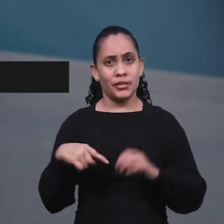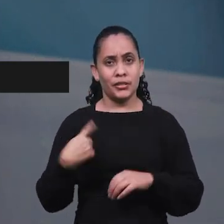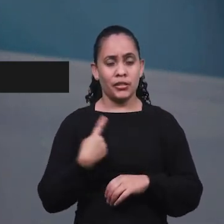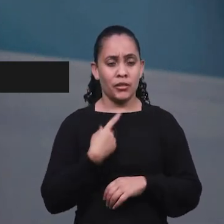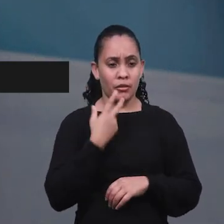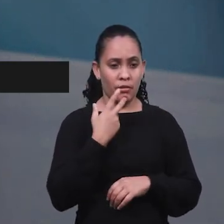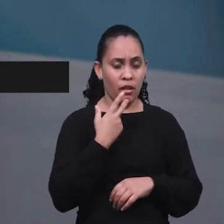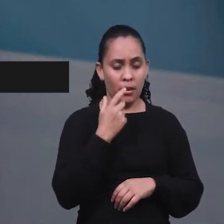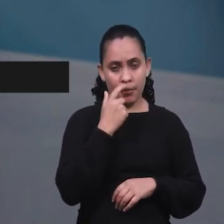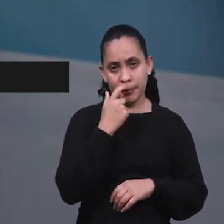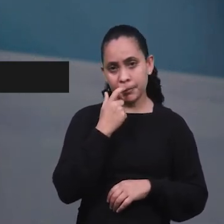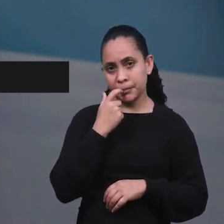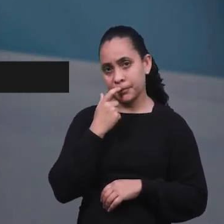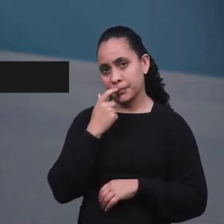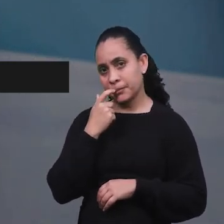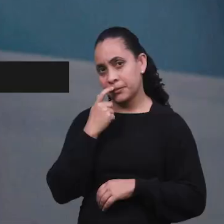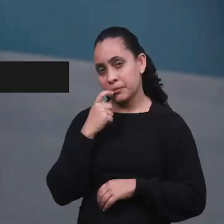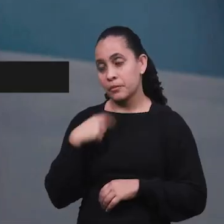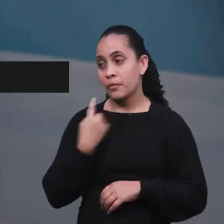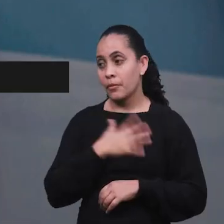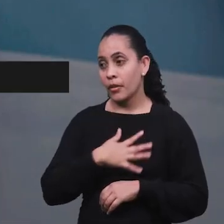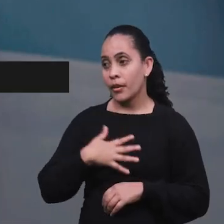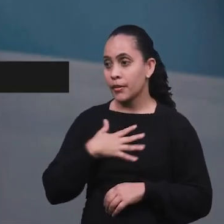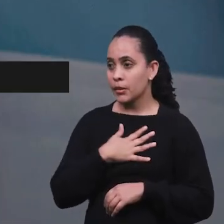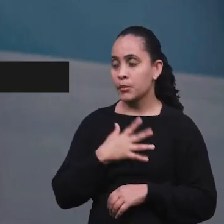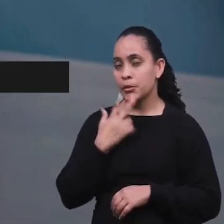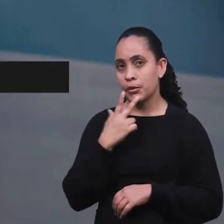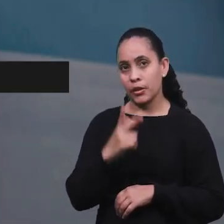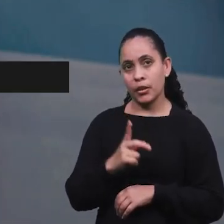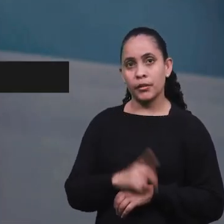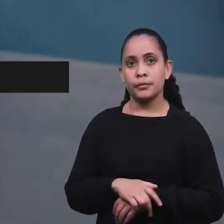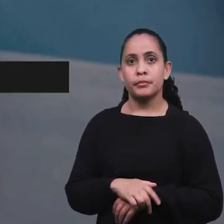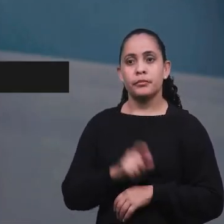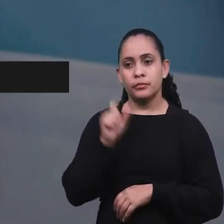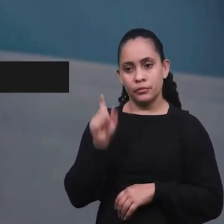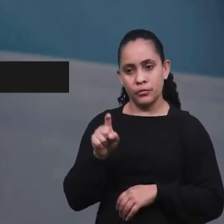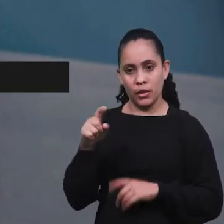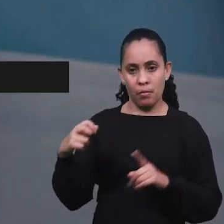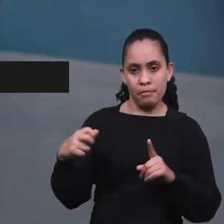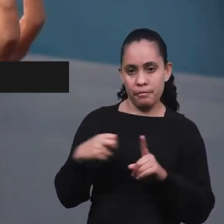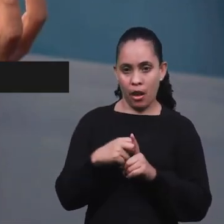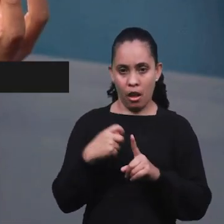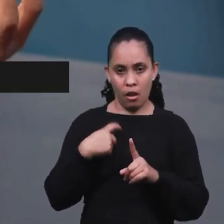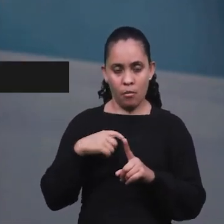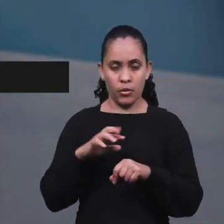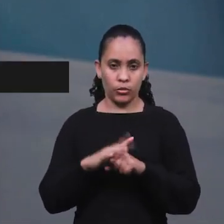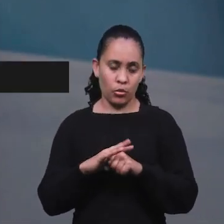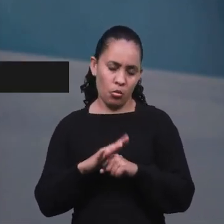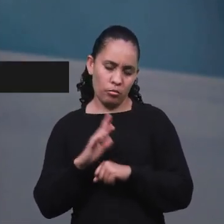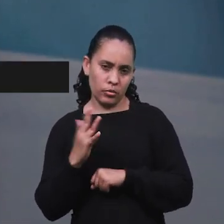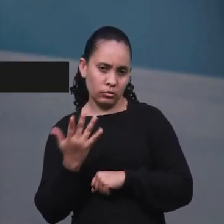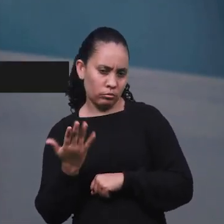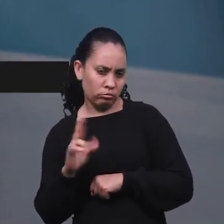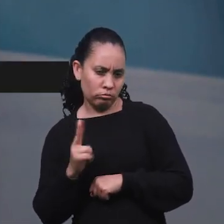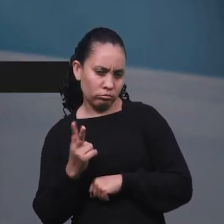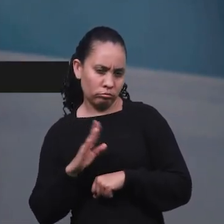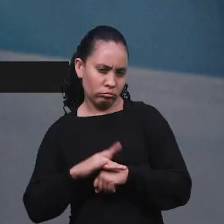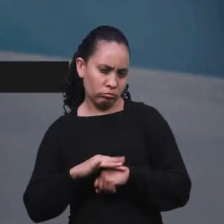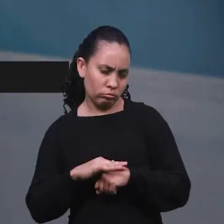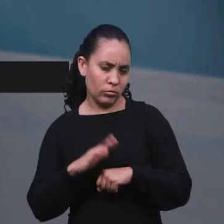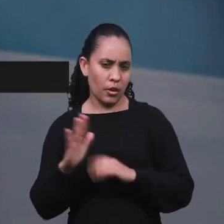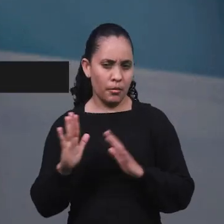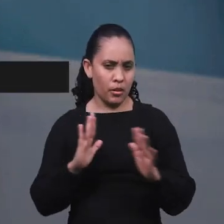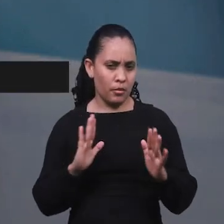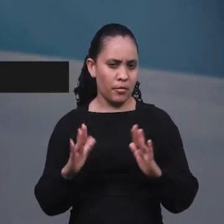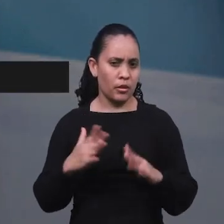até, nas consultorias que realizamos, nós gostamos sempre de deixar claro para o cliente, você teve um acidente, uma doença. Num